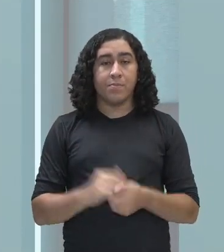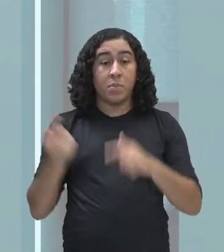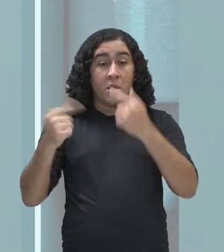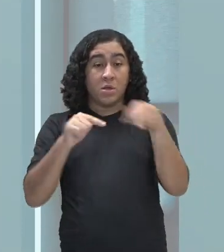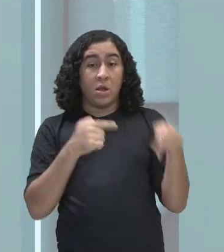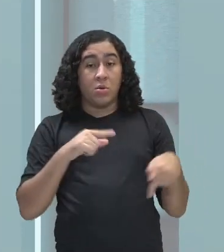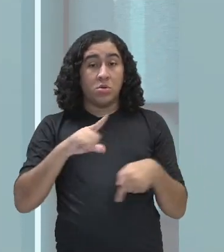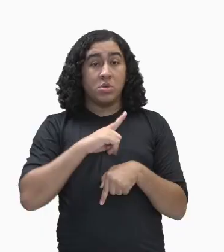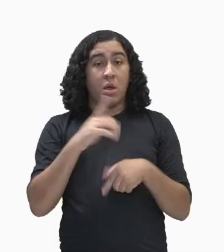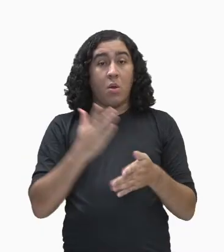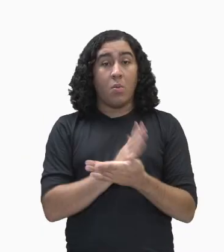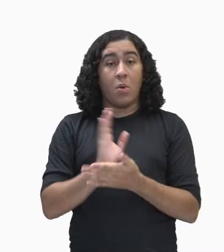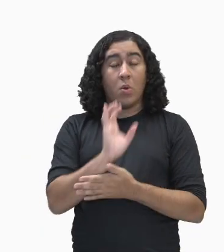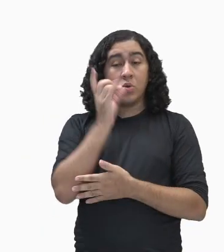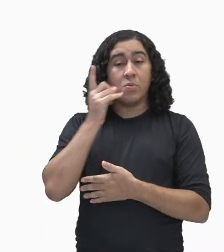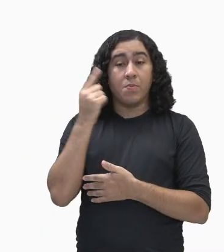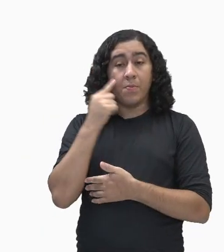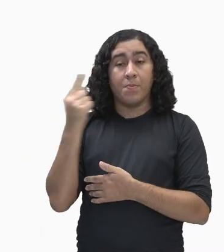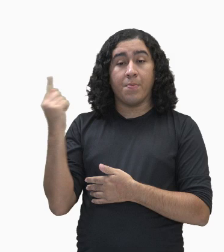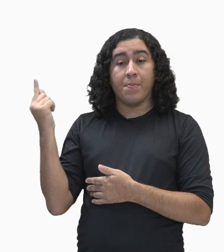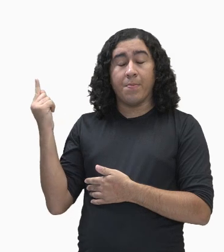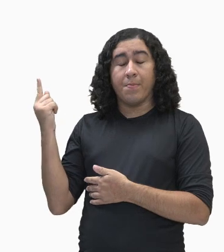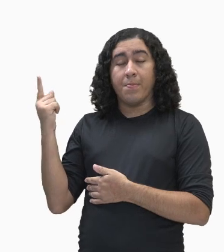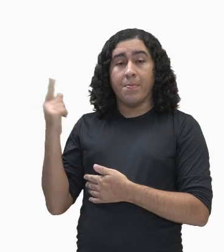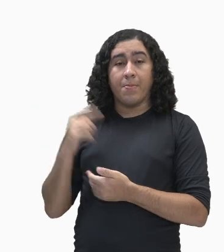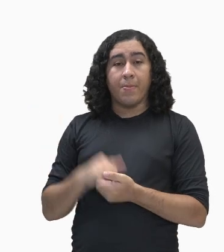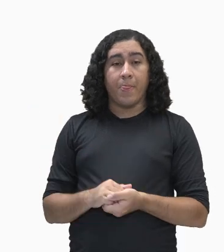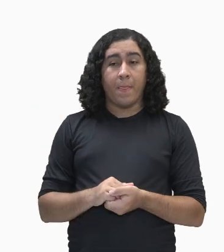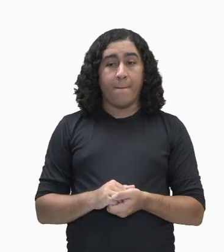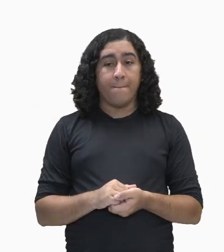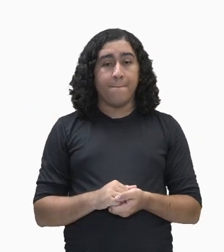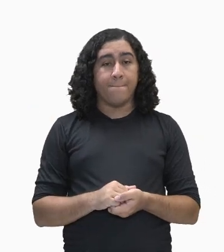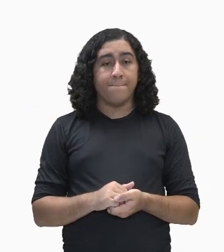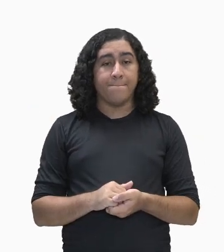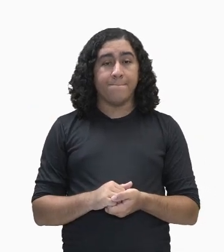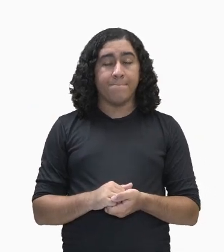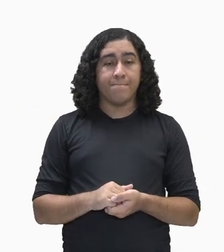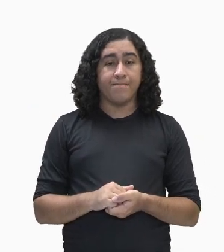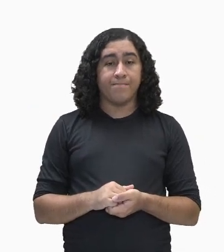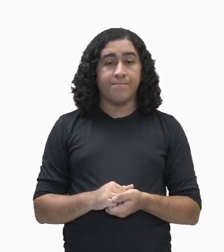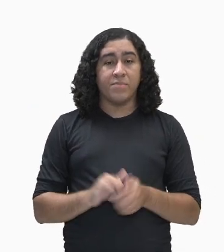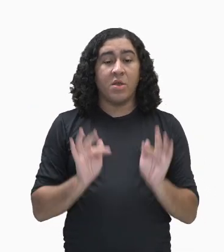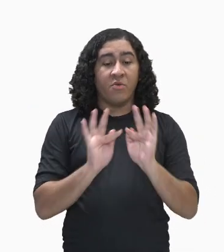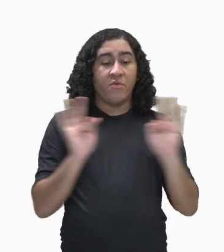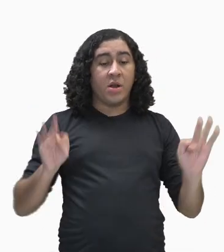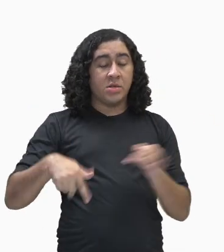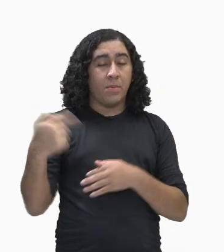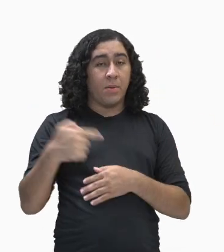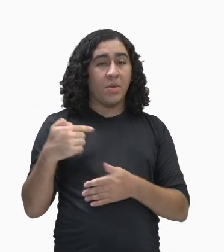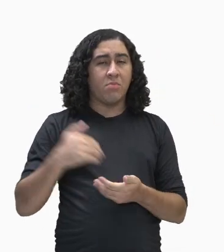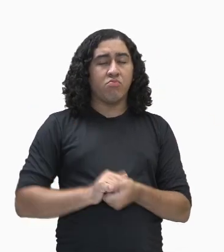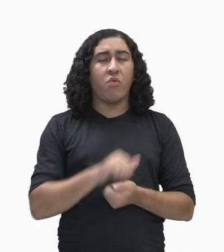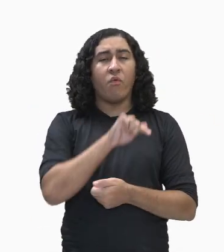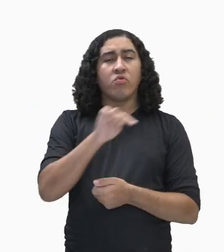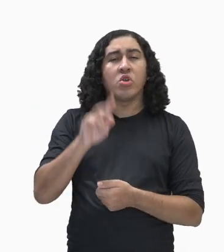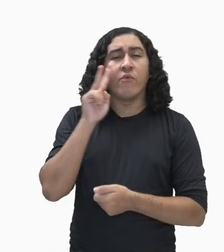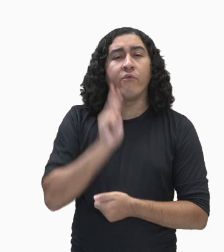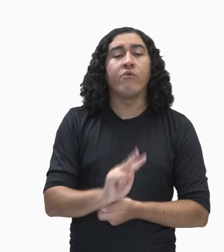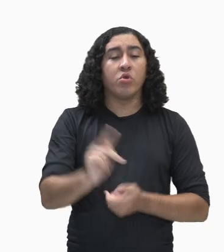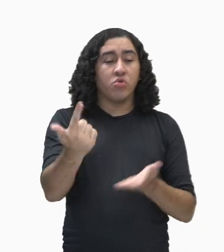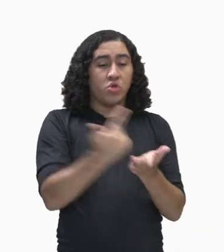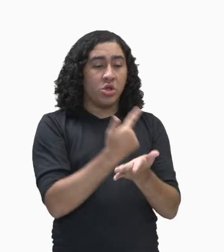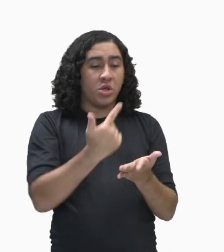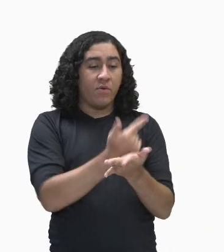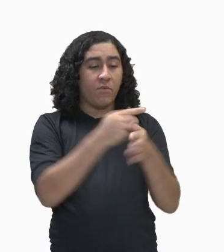uso desses pronomes. Vamos rever? Olha só. Então, do you see this book on the table? Você vê este livro em